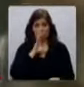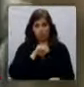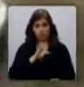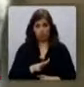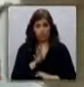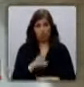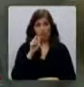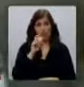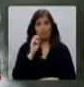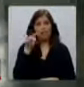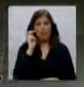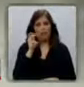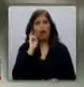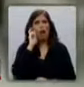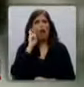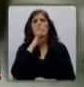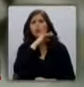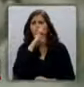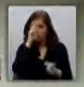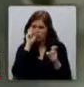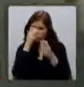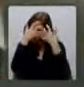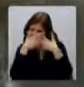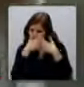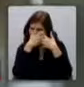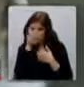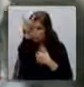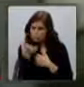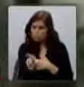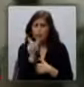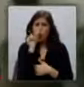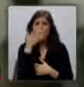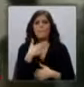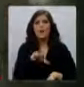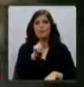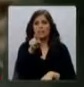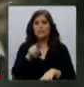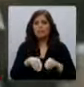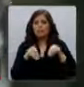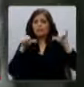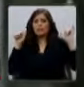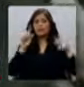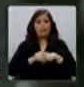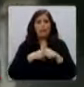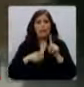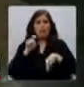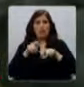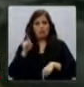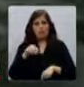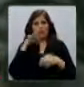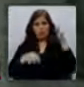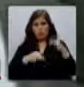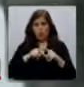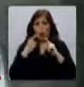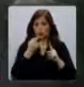há 30 anos que a polícia suspeitava de robertrest mas este sempre fintou a justiça em 2001 já tinha